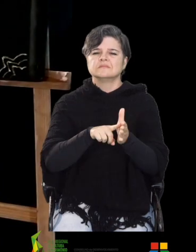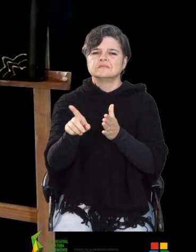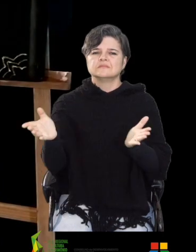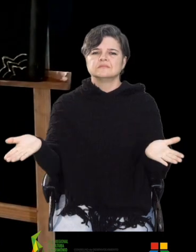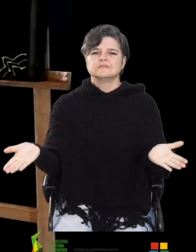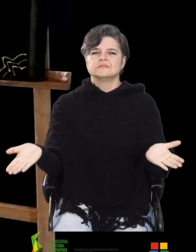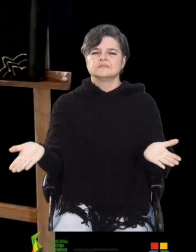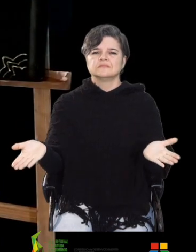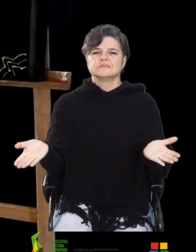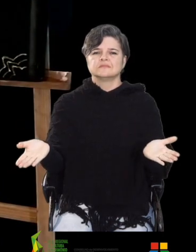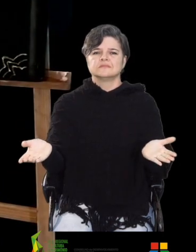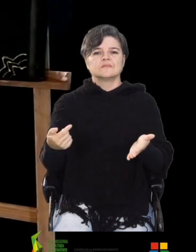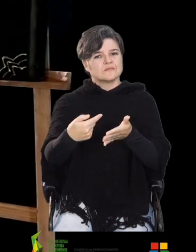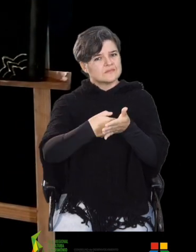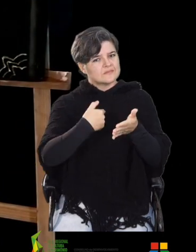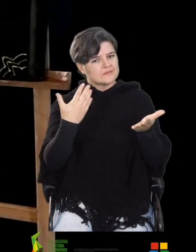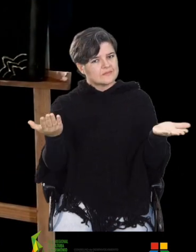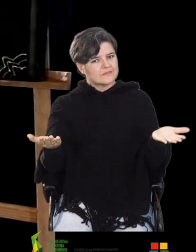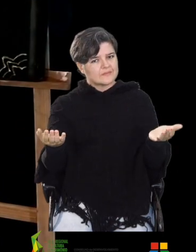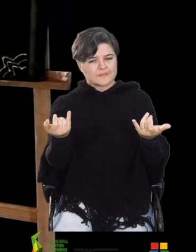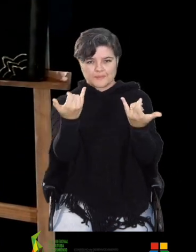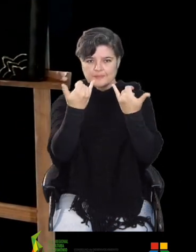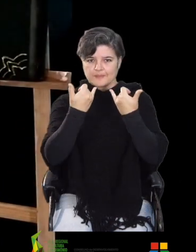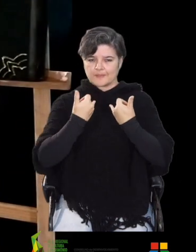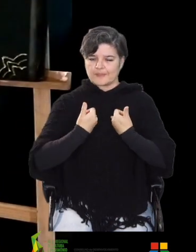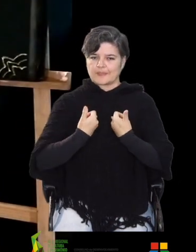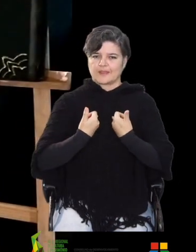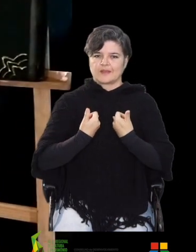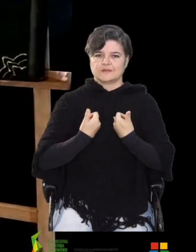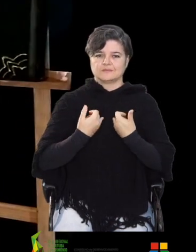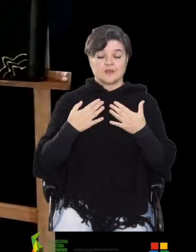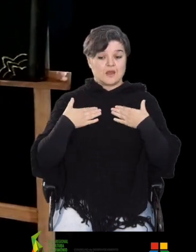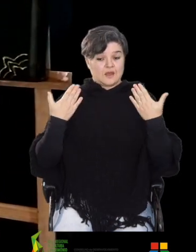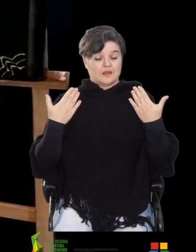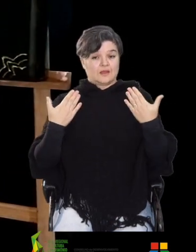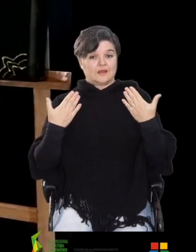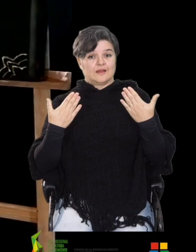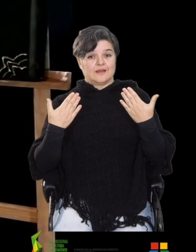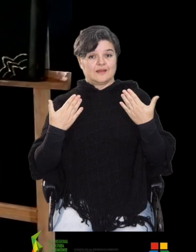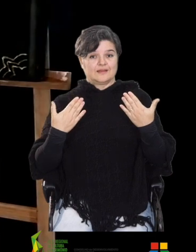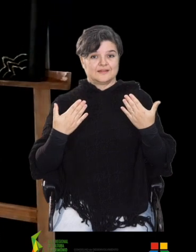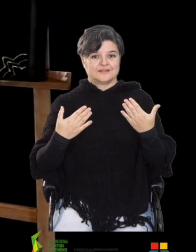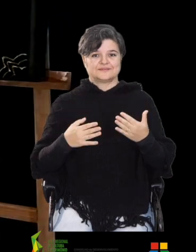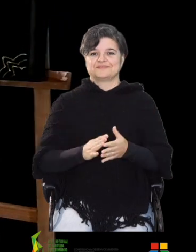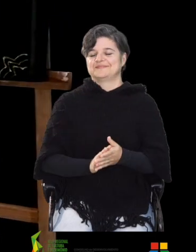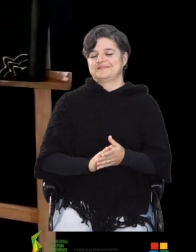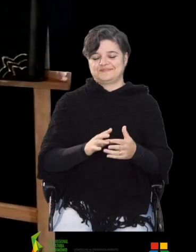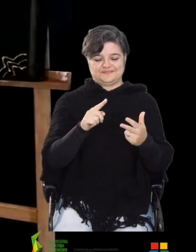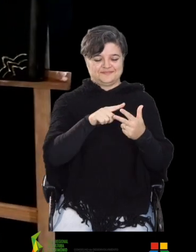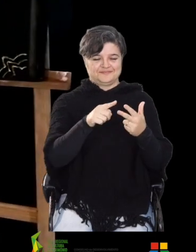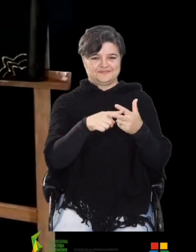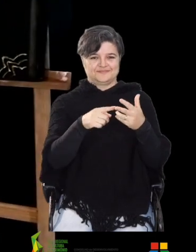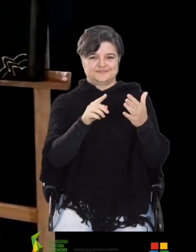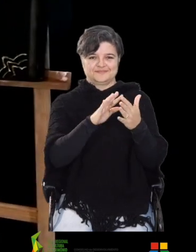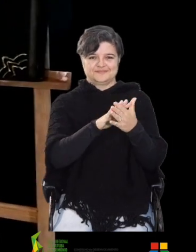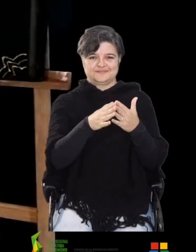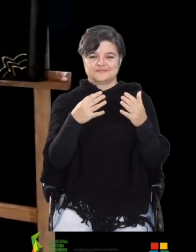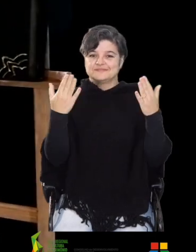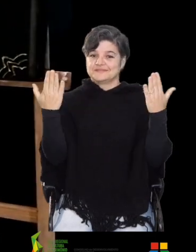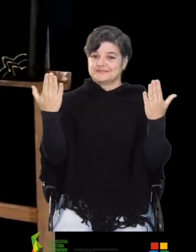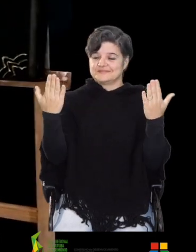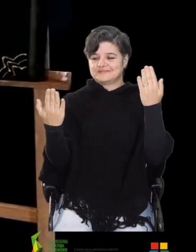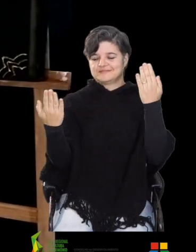tá aonde me conta ah ah meninas vocês me enganaram